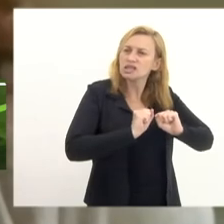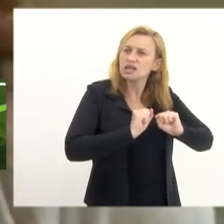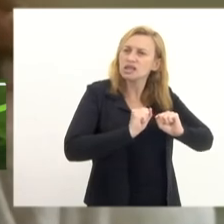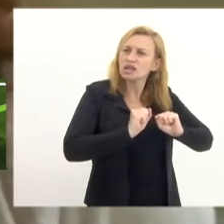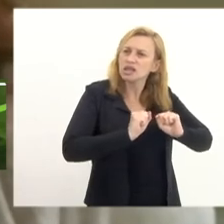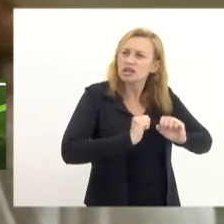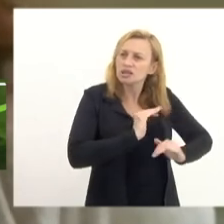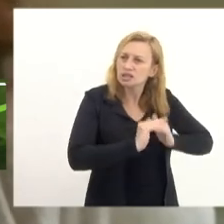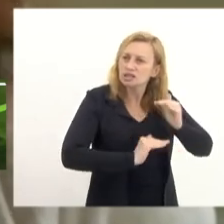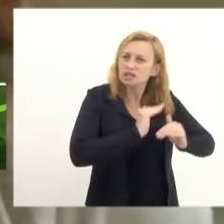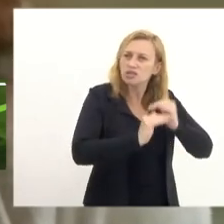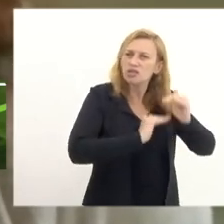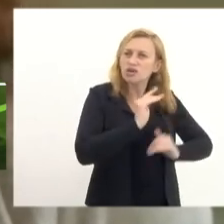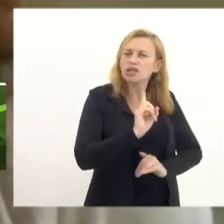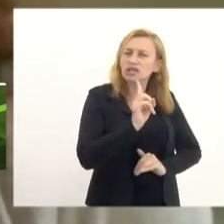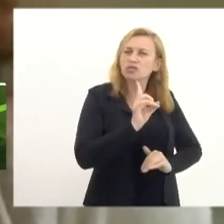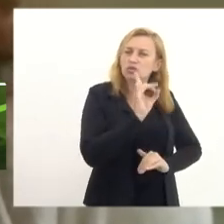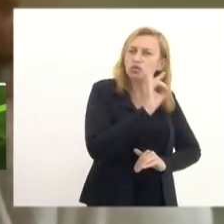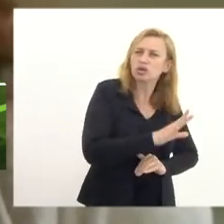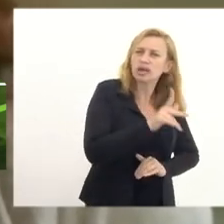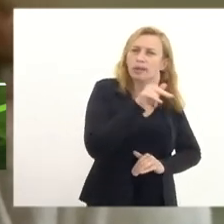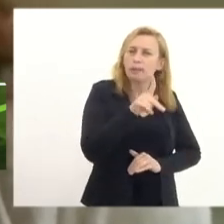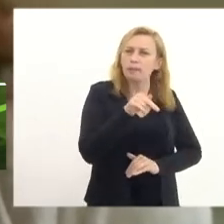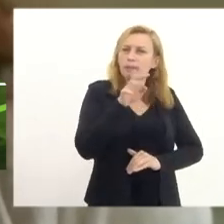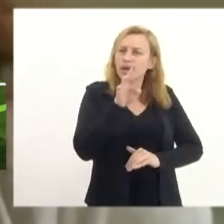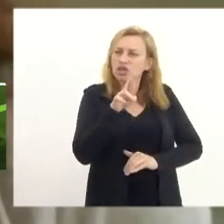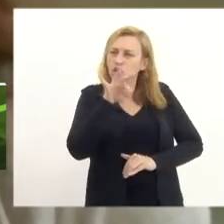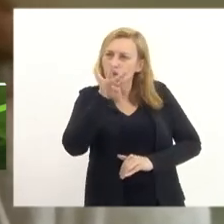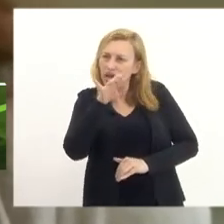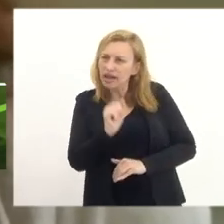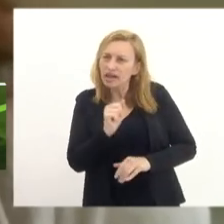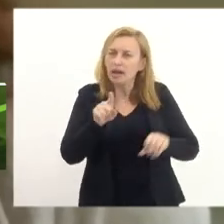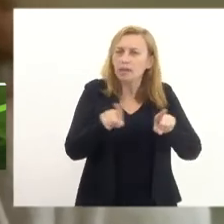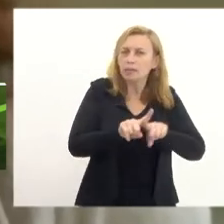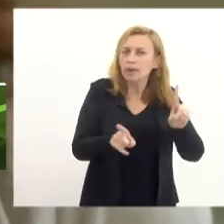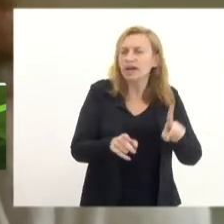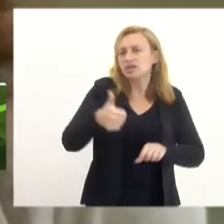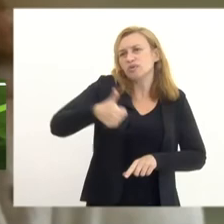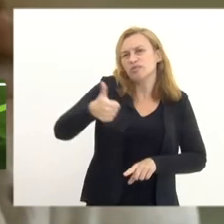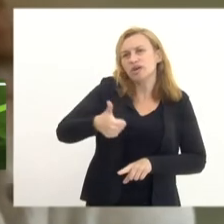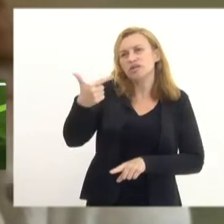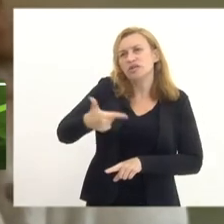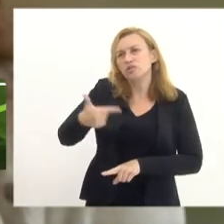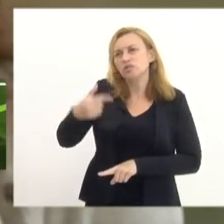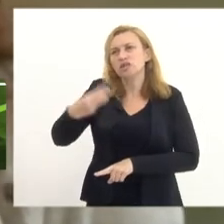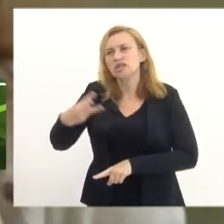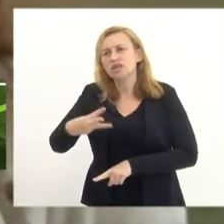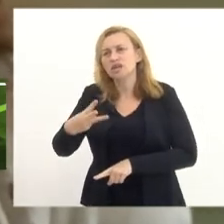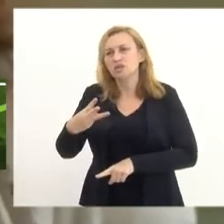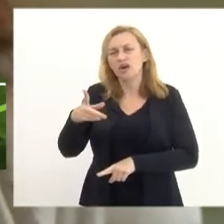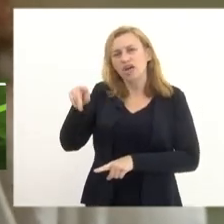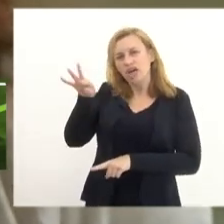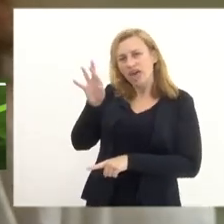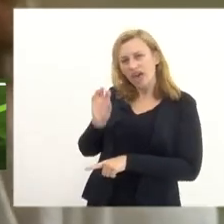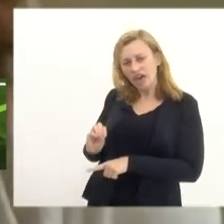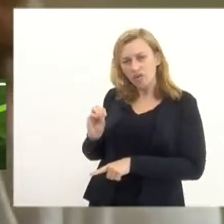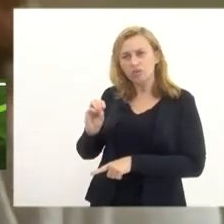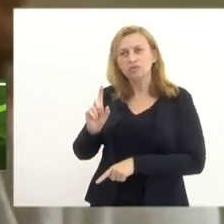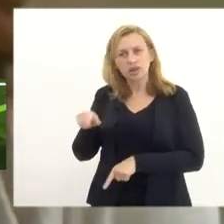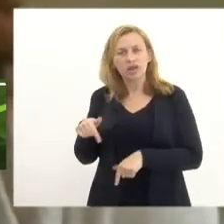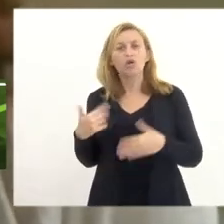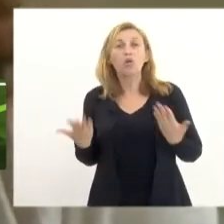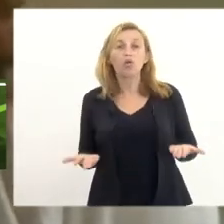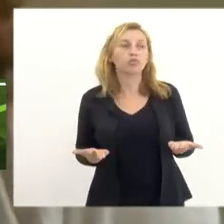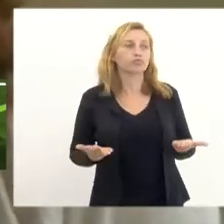alcançar não apenas as petroleiras, mas também o primeiro, o segundo, o terceiro elo da cadeia, né? Ou